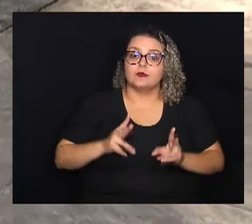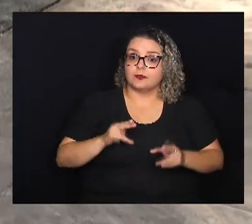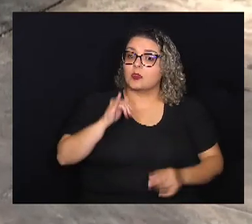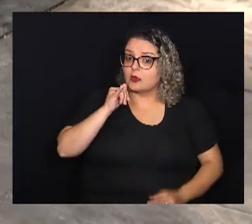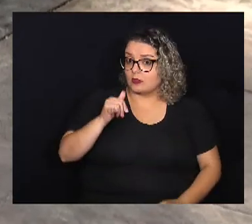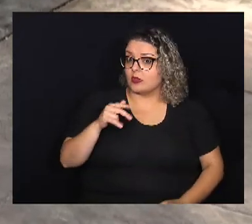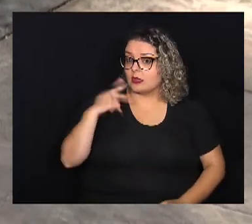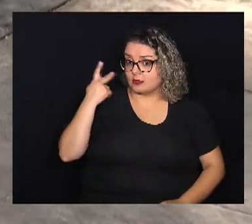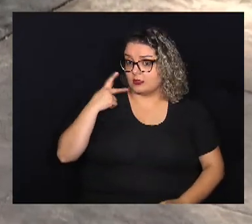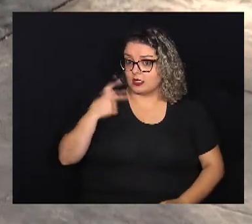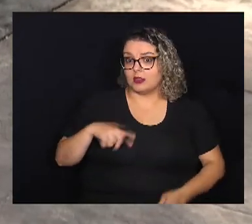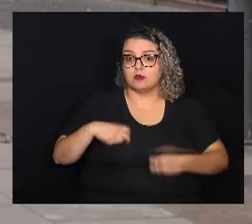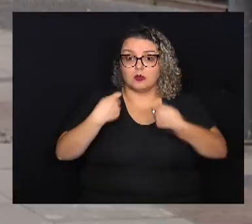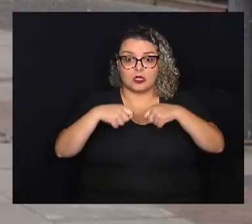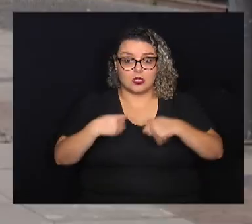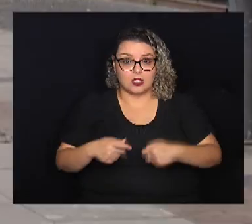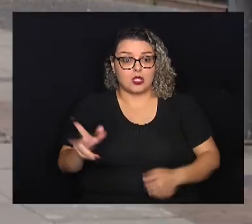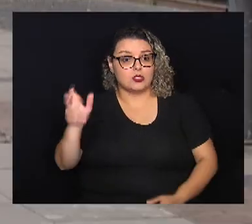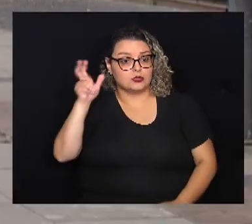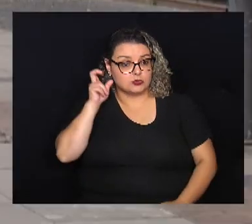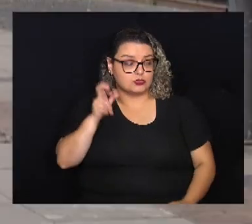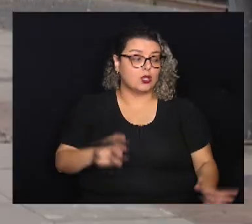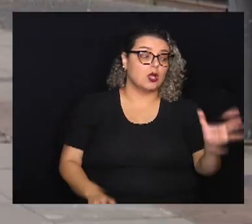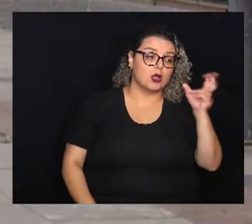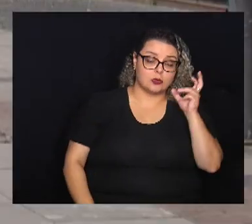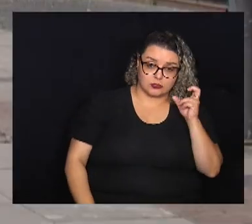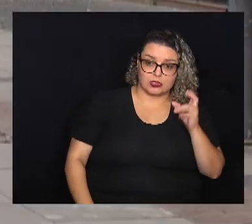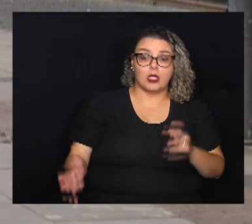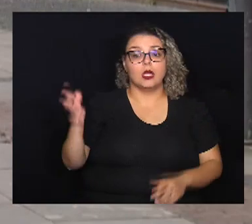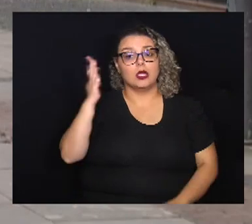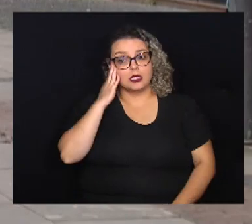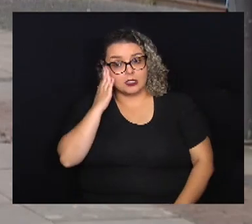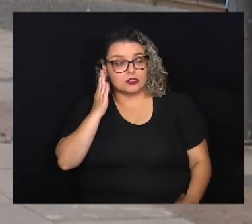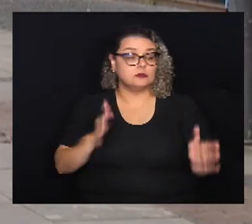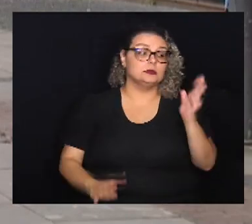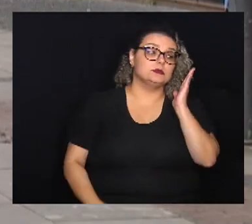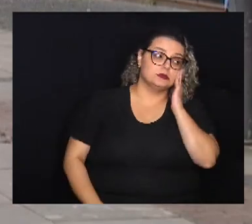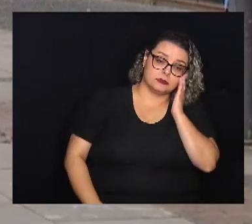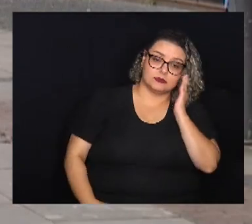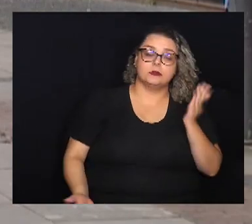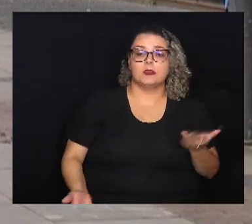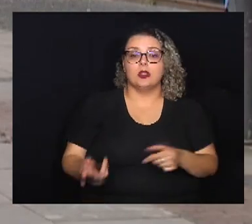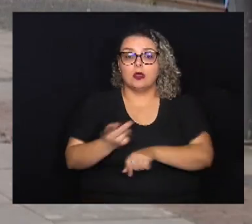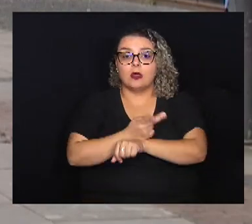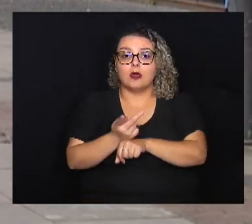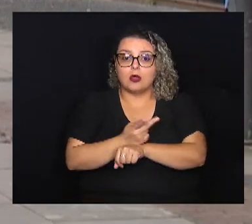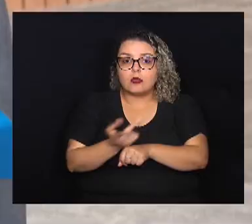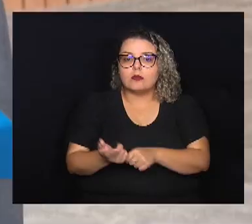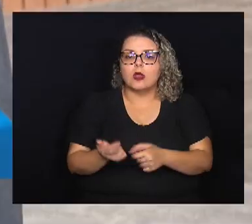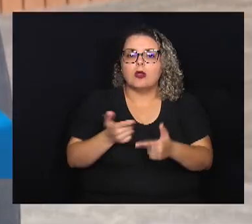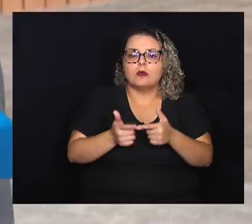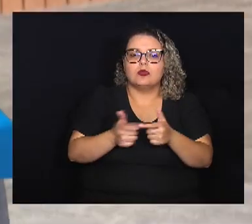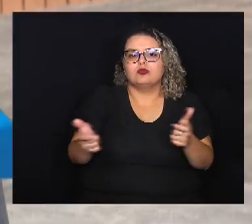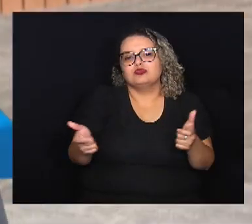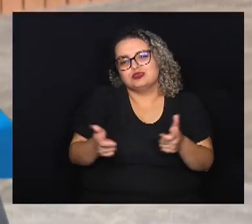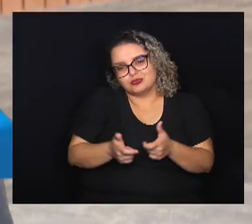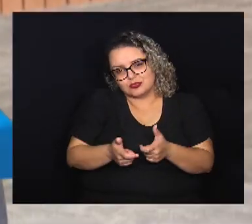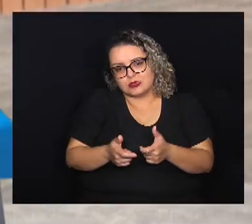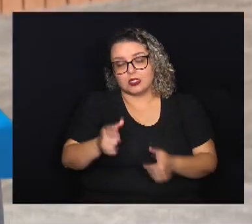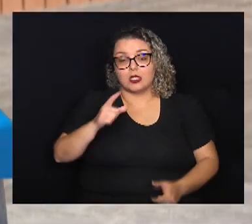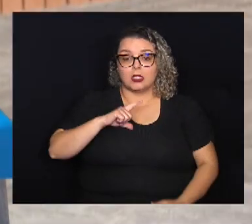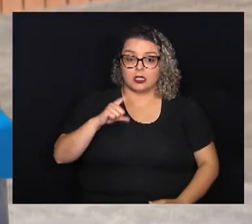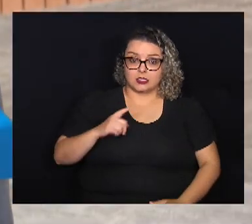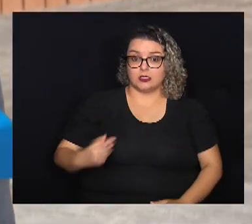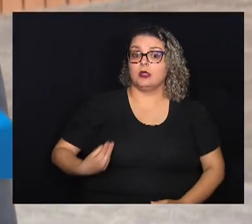vereador é necessário ouvir os dois lados entender a situação e buscar minimizar o problema temos aqui a